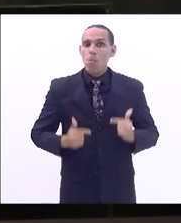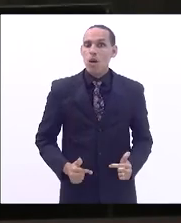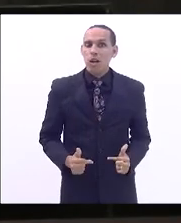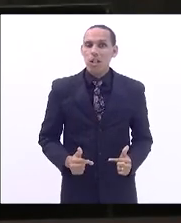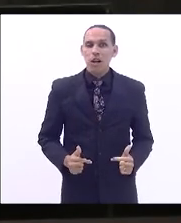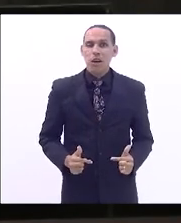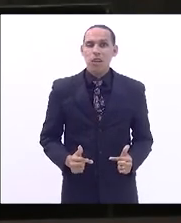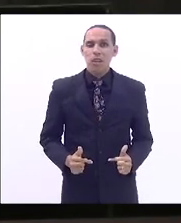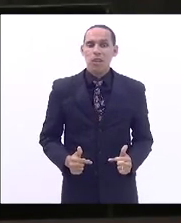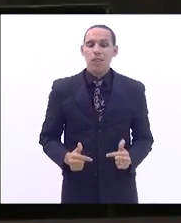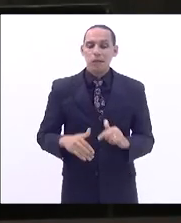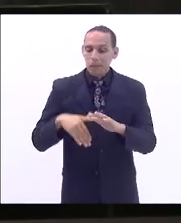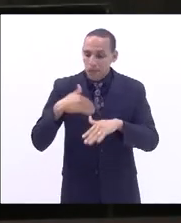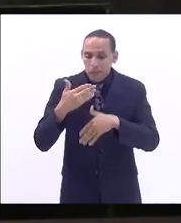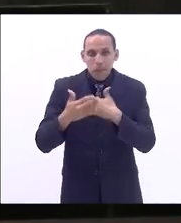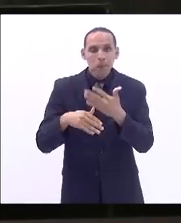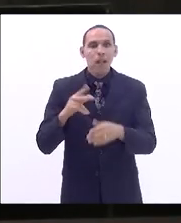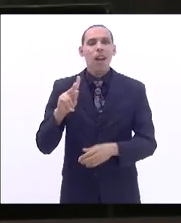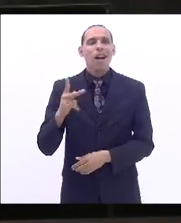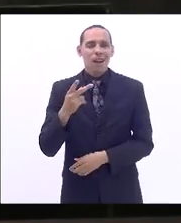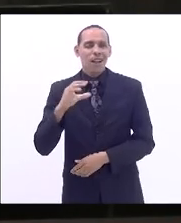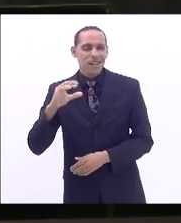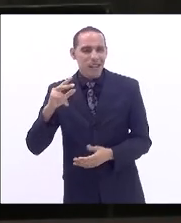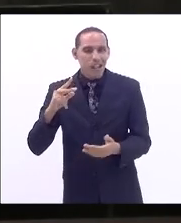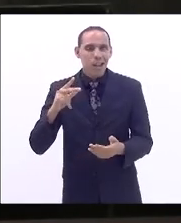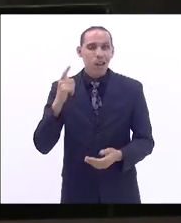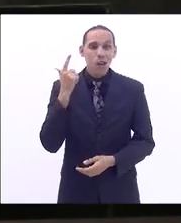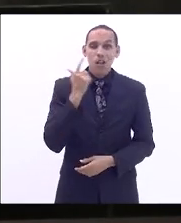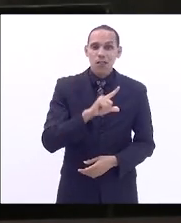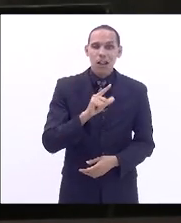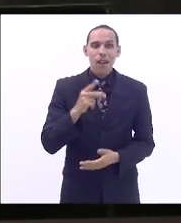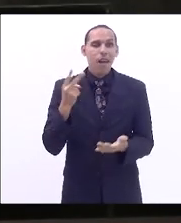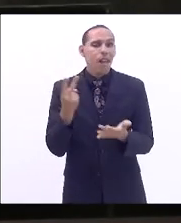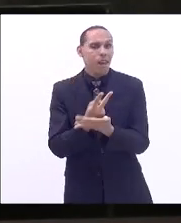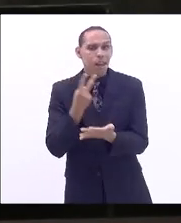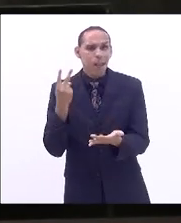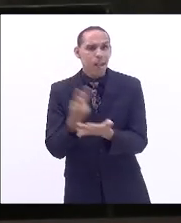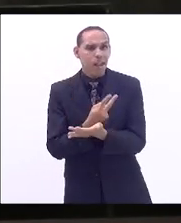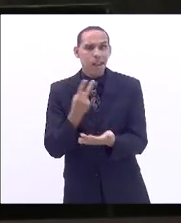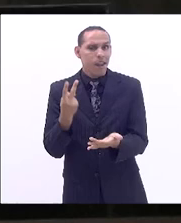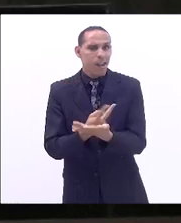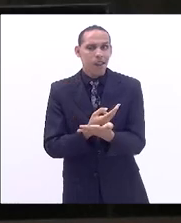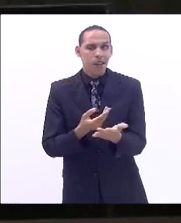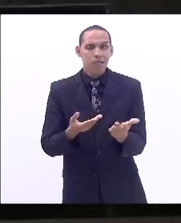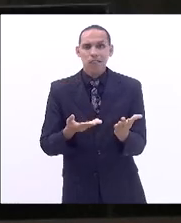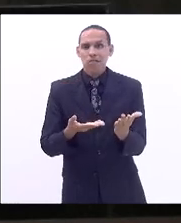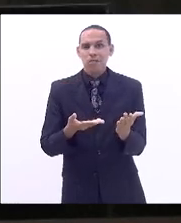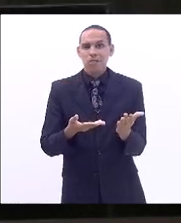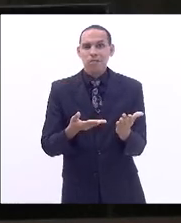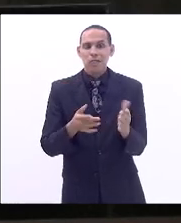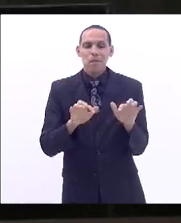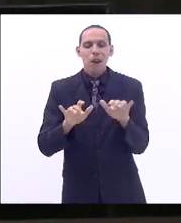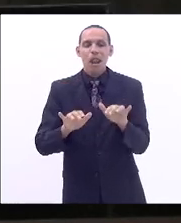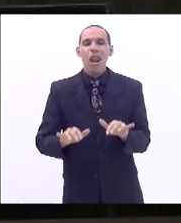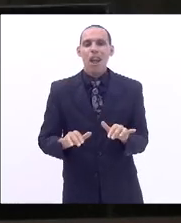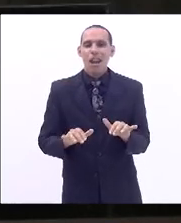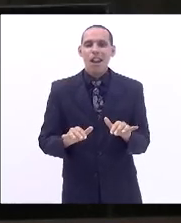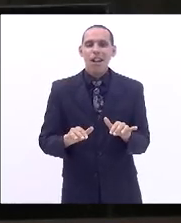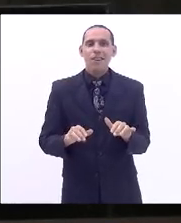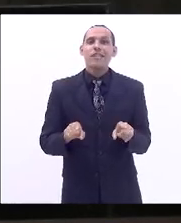e até conseguir um habeas corpus um erro habeas corpus um erro de digitação